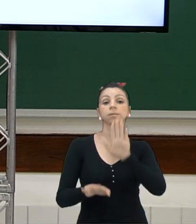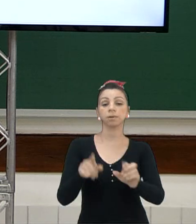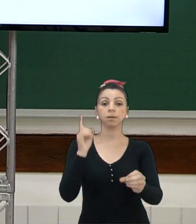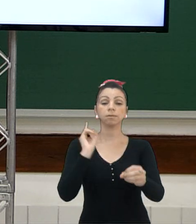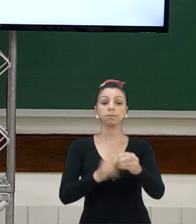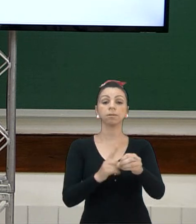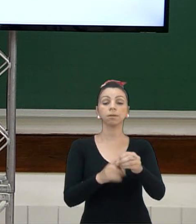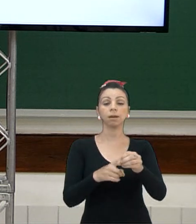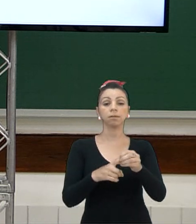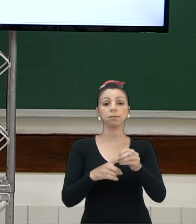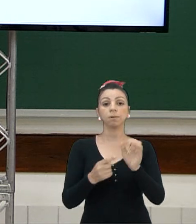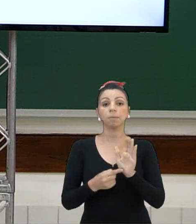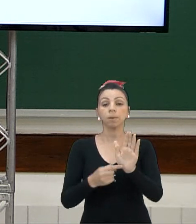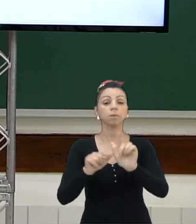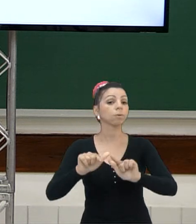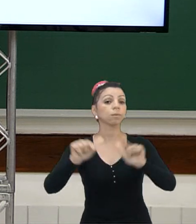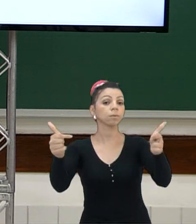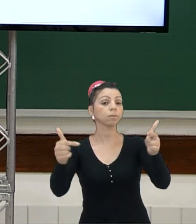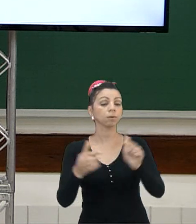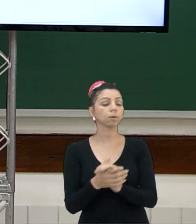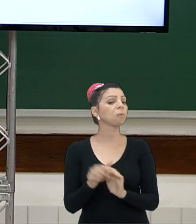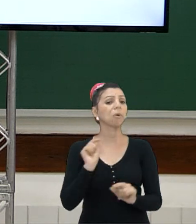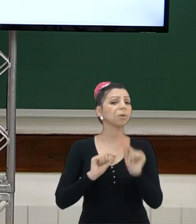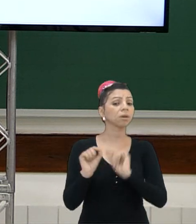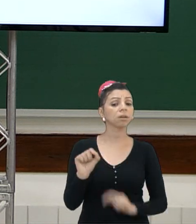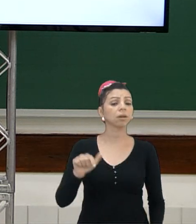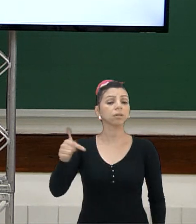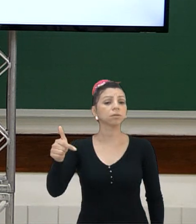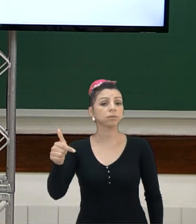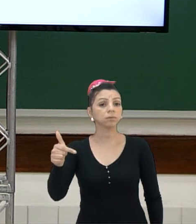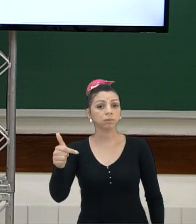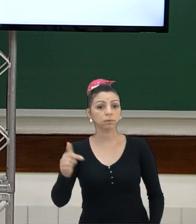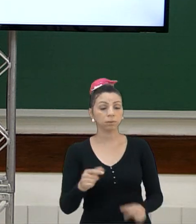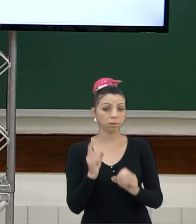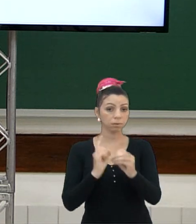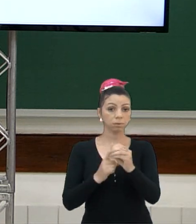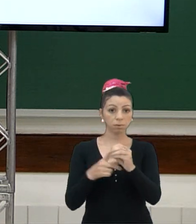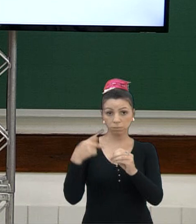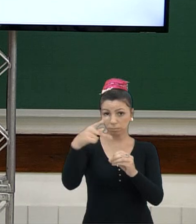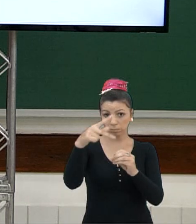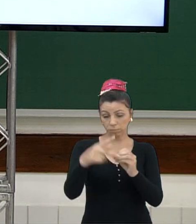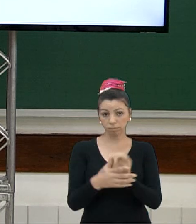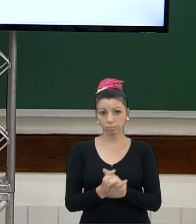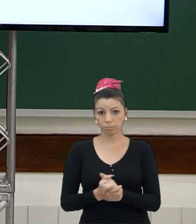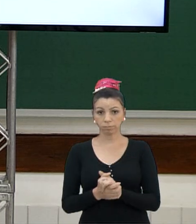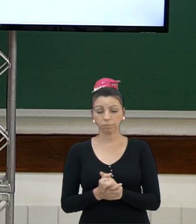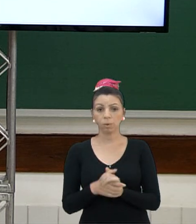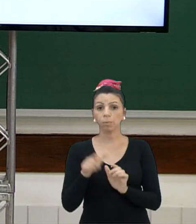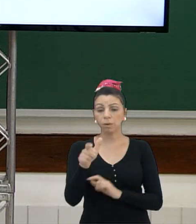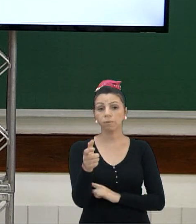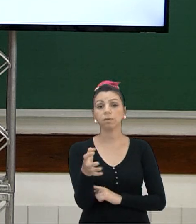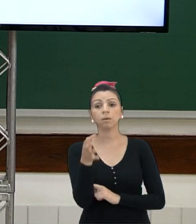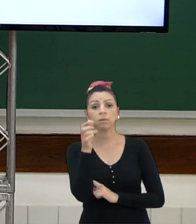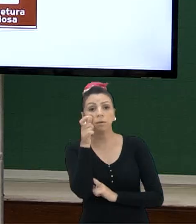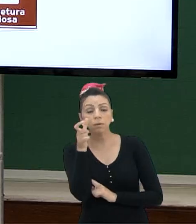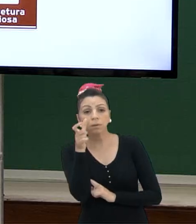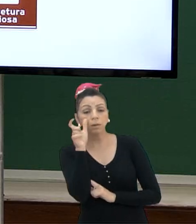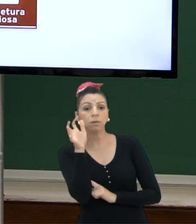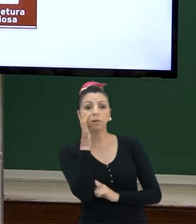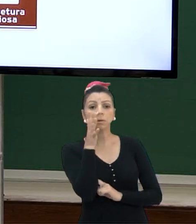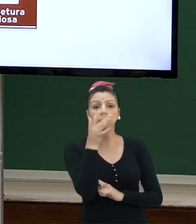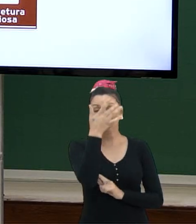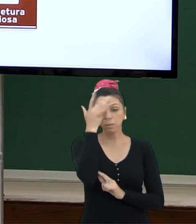outra coisa. Tá? Então, o que essa outra coisa a sua cidade oferece? O que você acha interessante que as pessoas